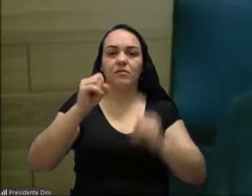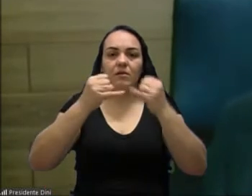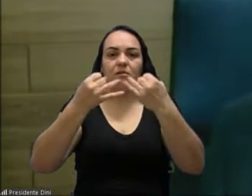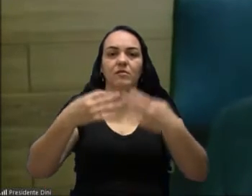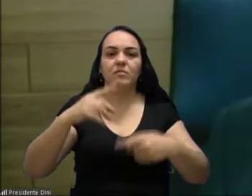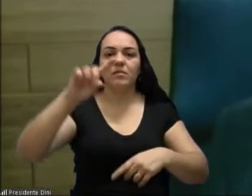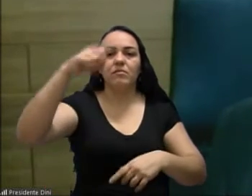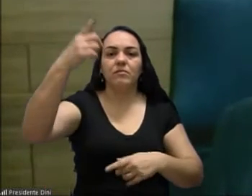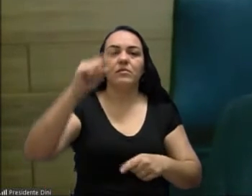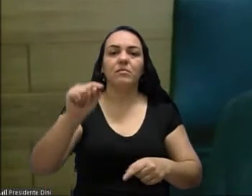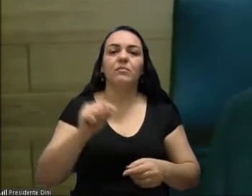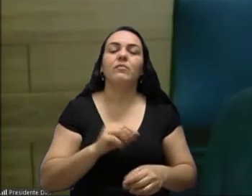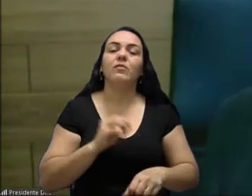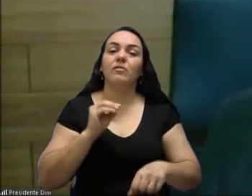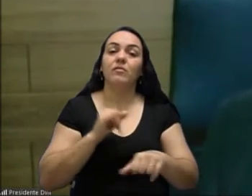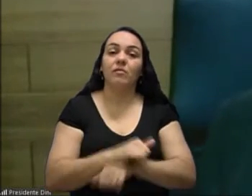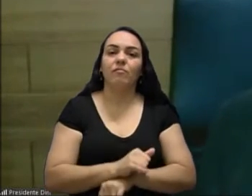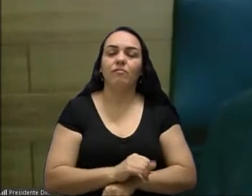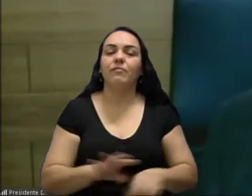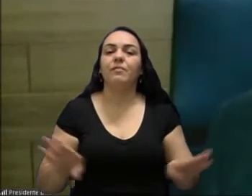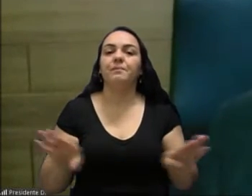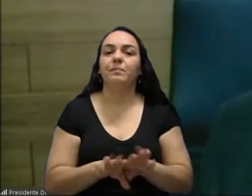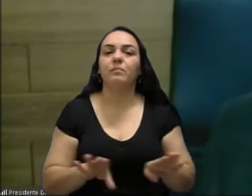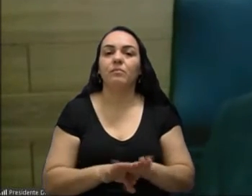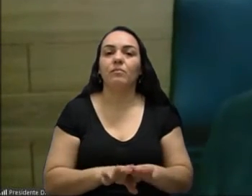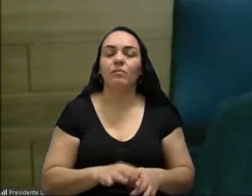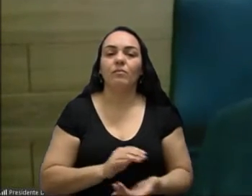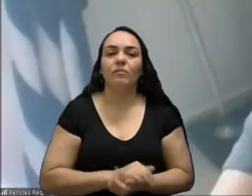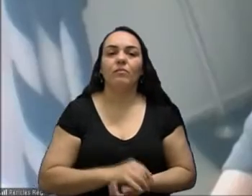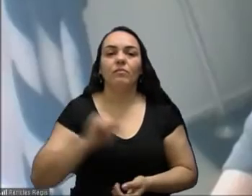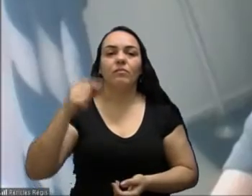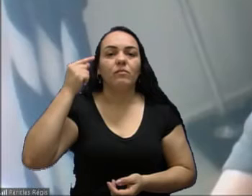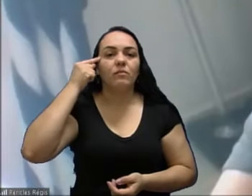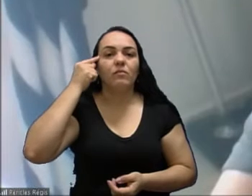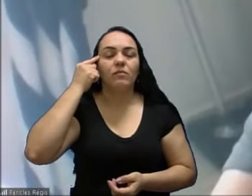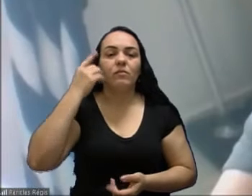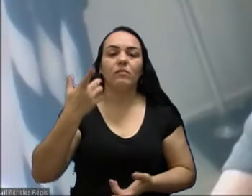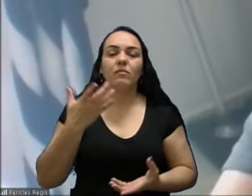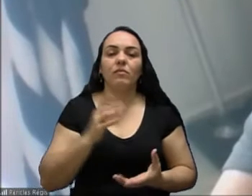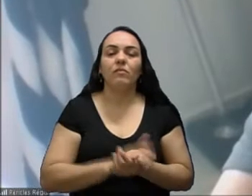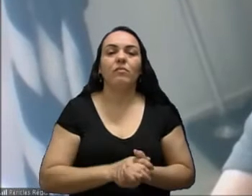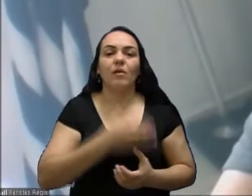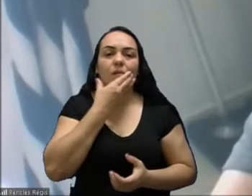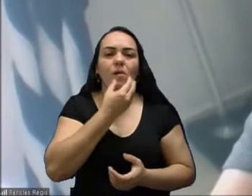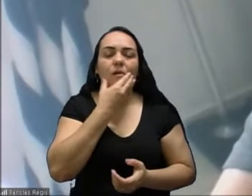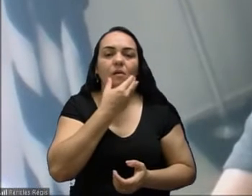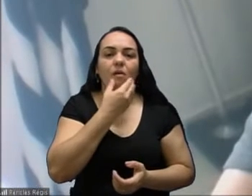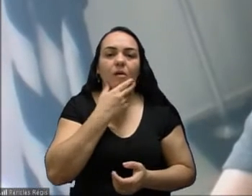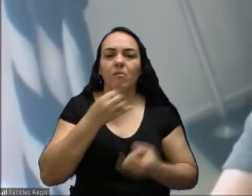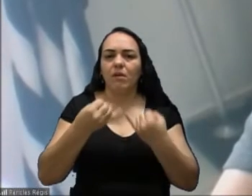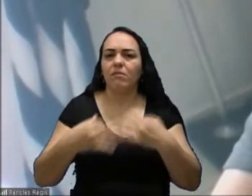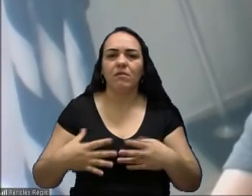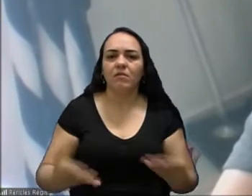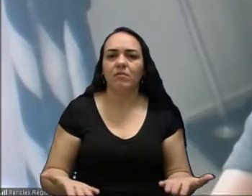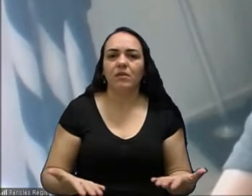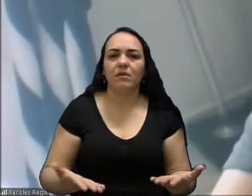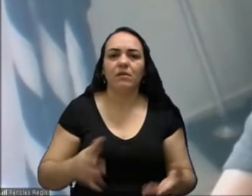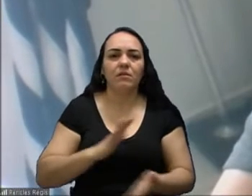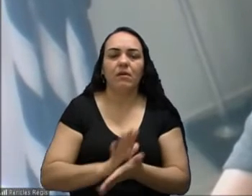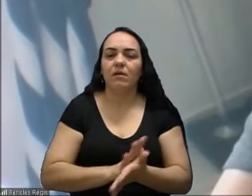depois pros colegas que estão com falta João Donizete Hélio Brasileiro todo mundo homem grande rapaz mulher grande não tem que explicar nada pra ninguém